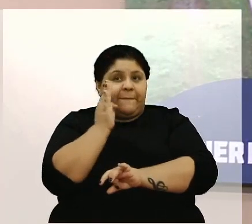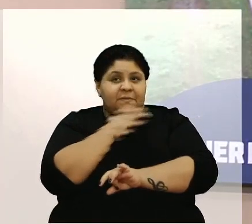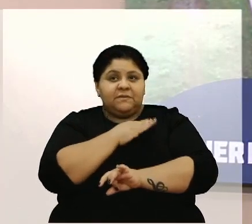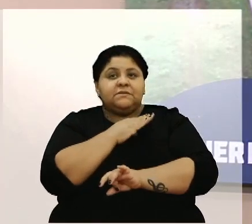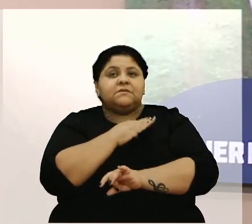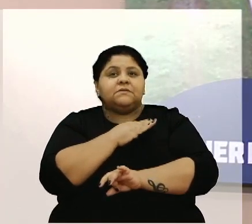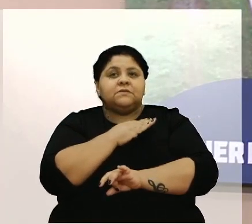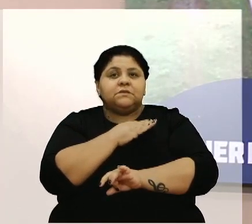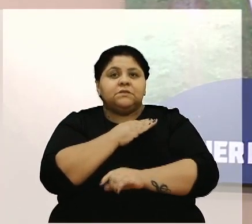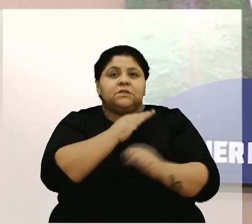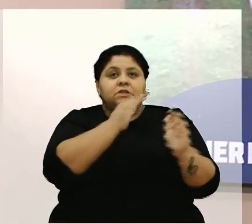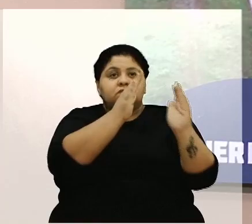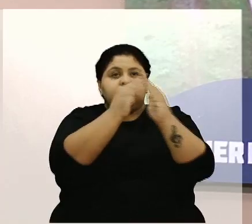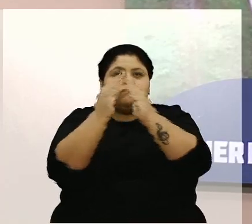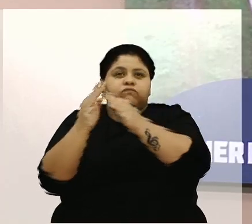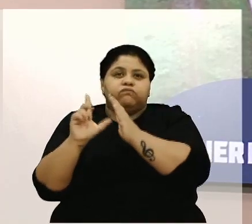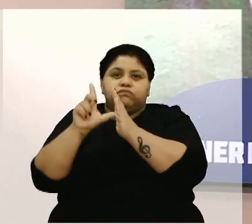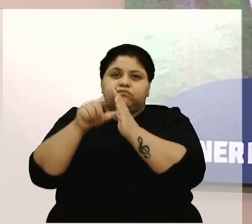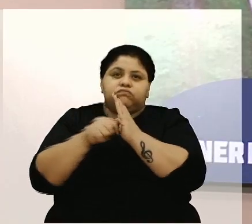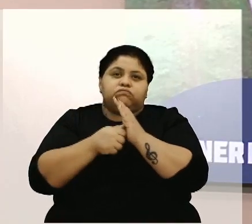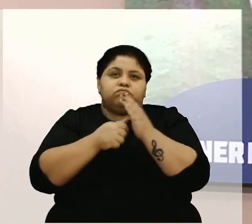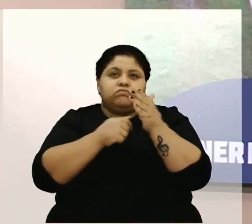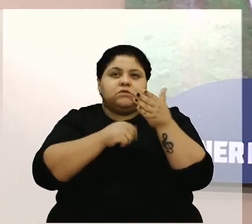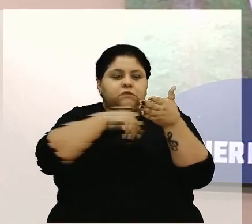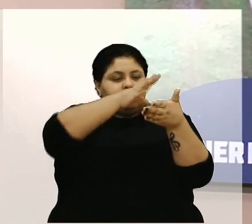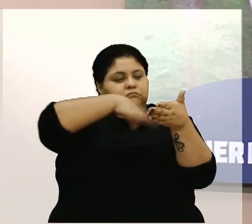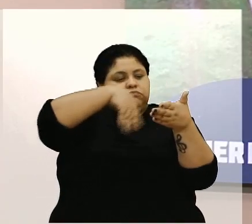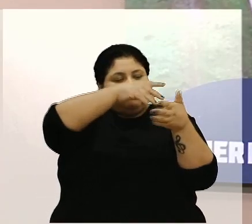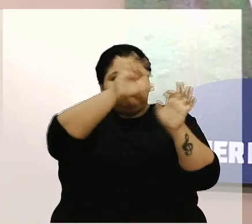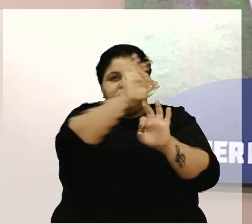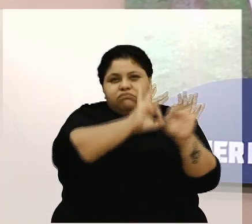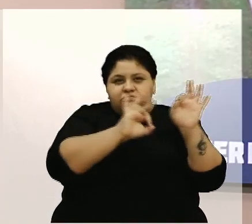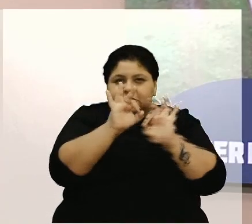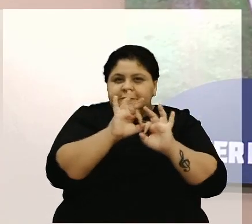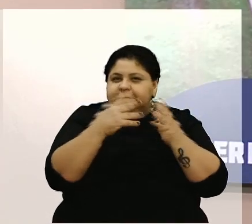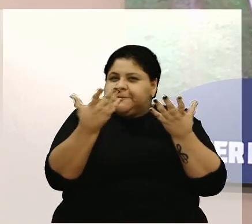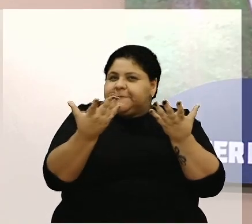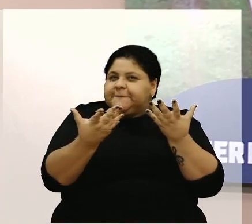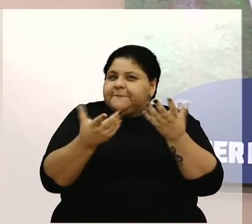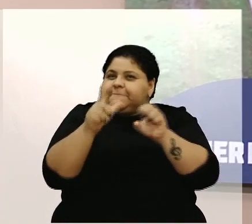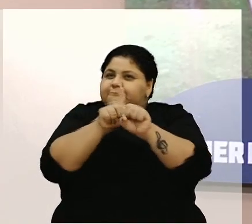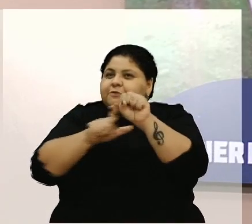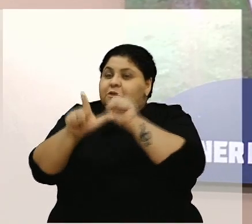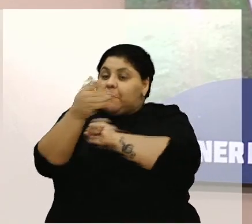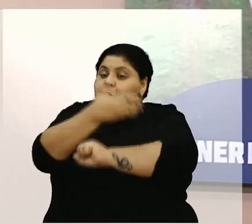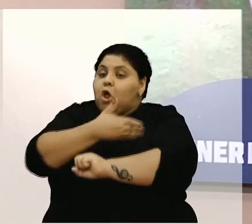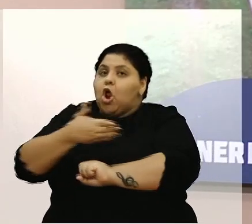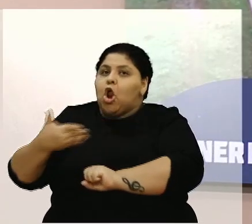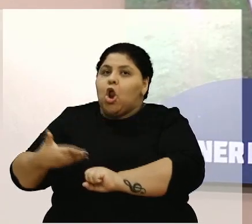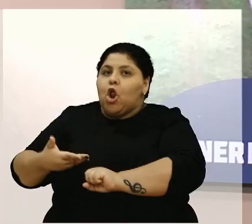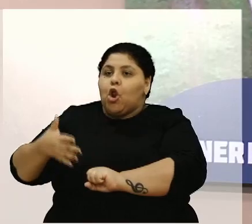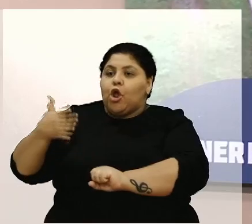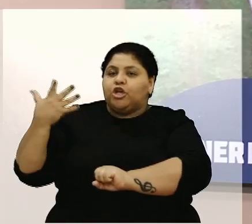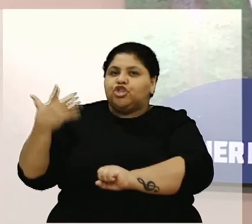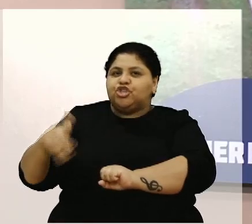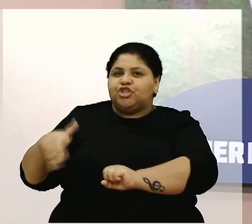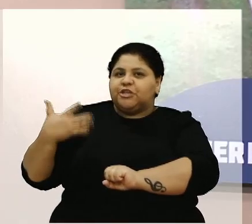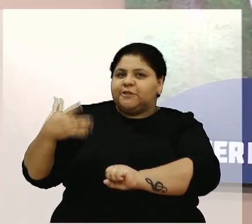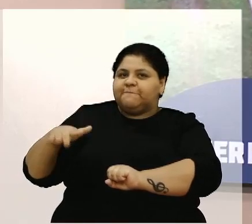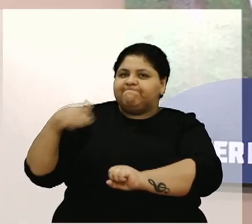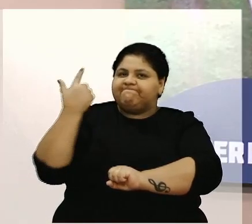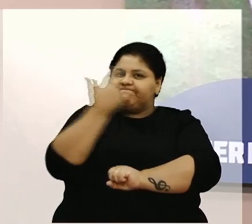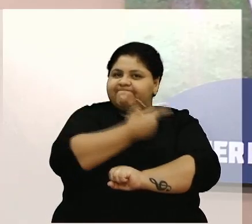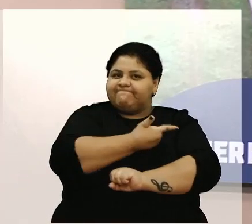são casas que depois de pintadinha, ajeitadinha, ela dá um ar de loteamento popular de luxo. E se alguém tem